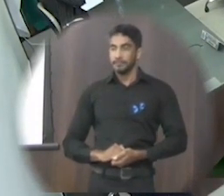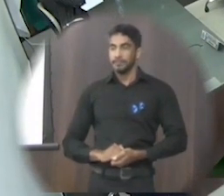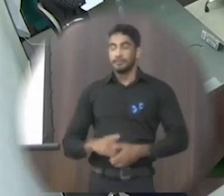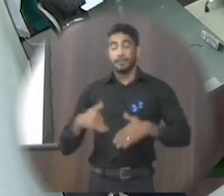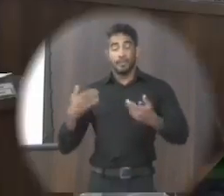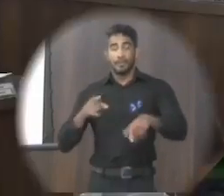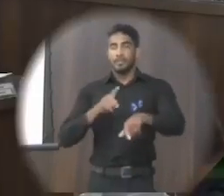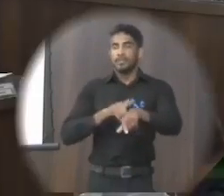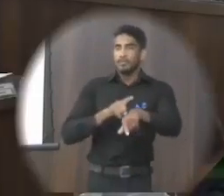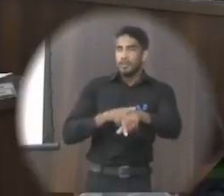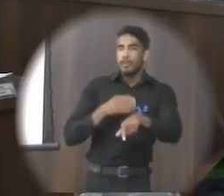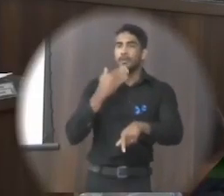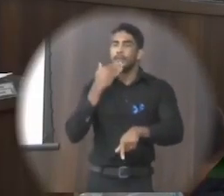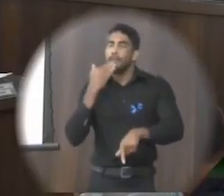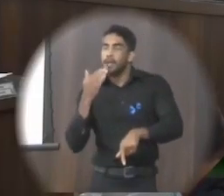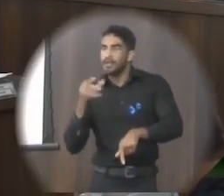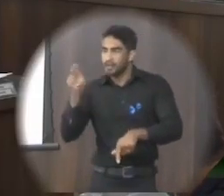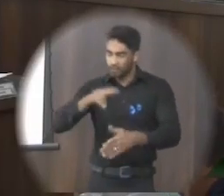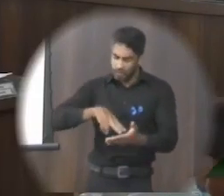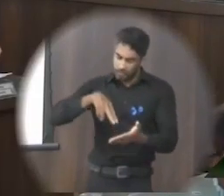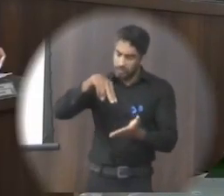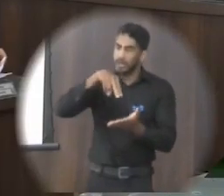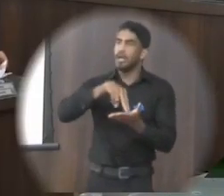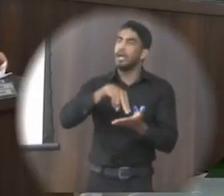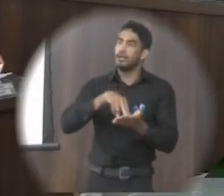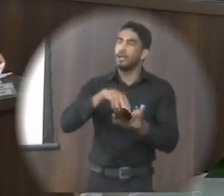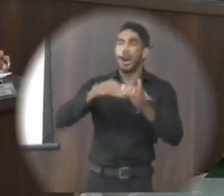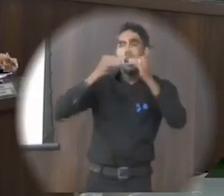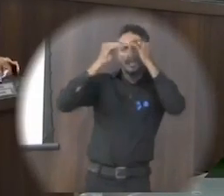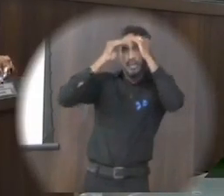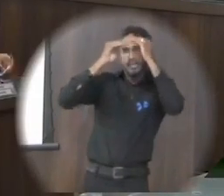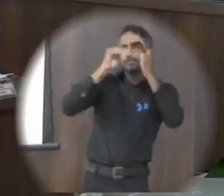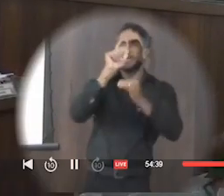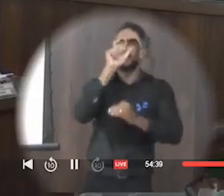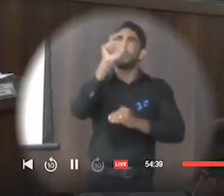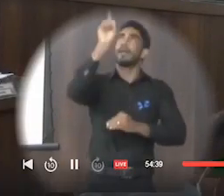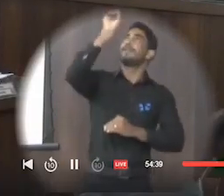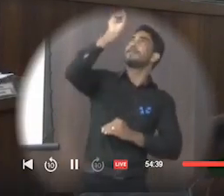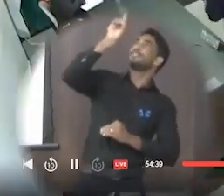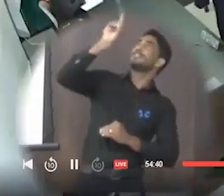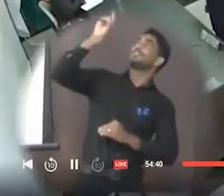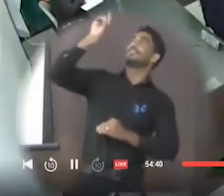Nesse momento eu convido a todos a se posicionarem em pé, em respeito à palavra de Deus.